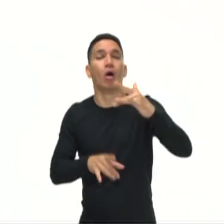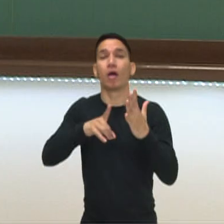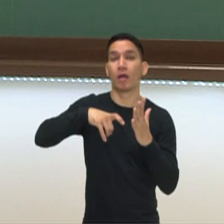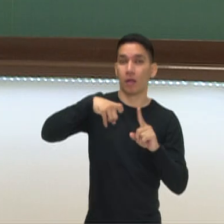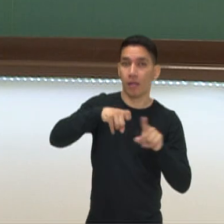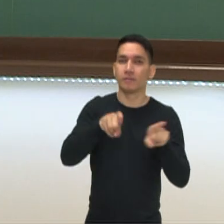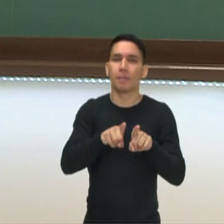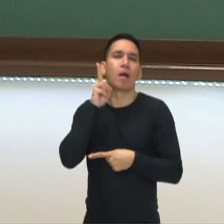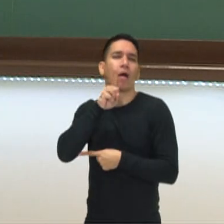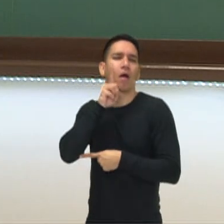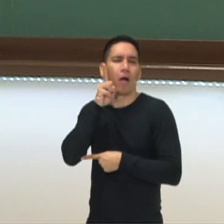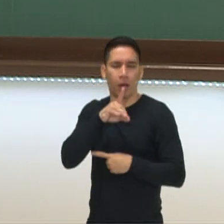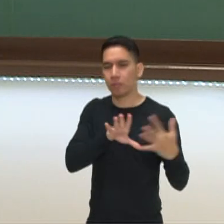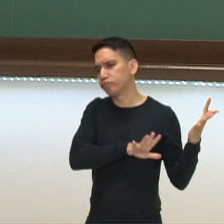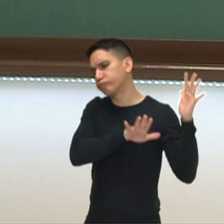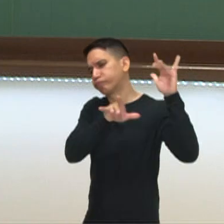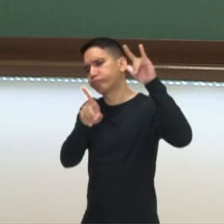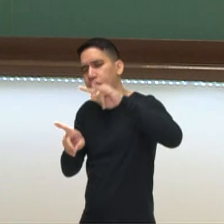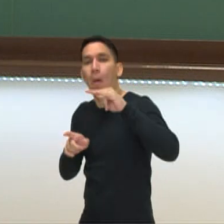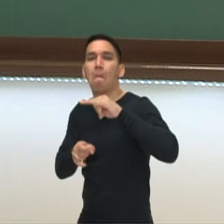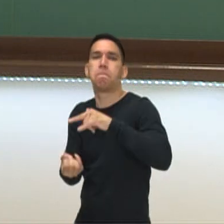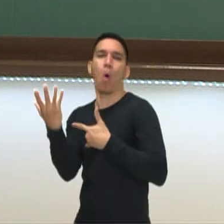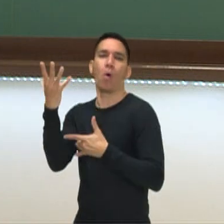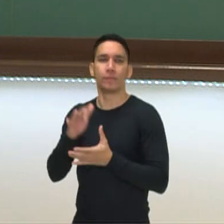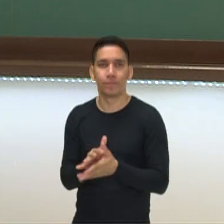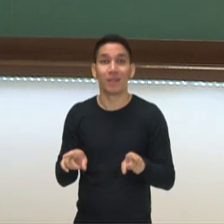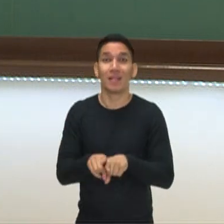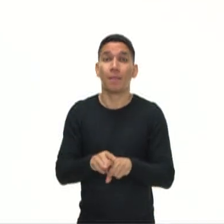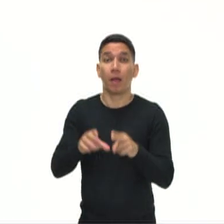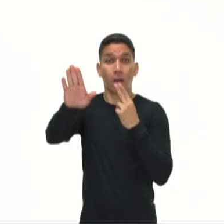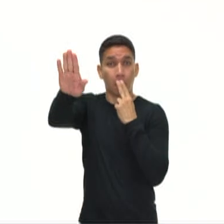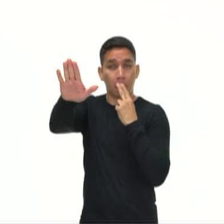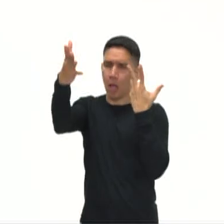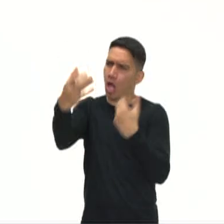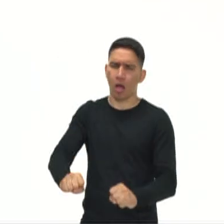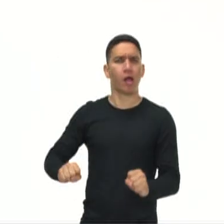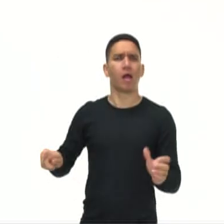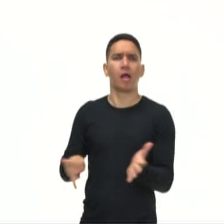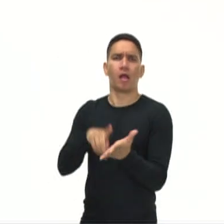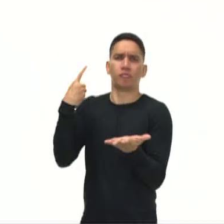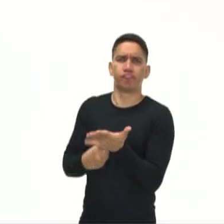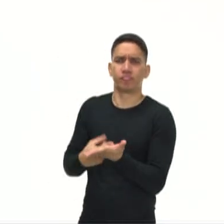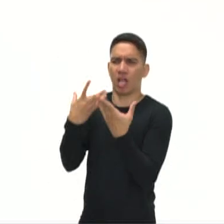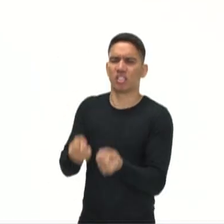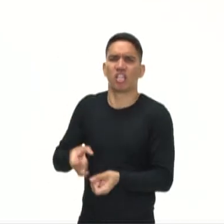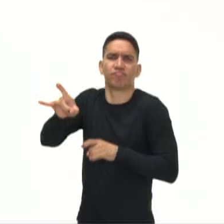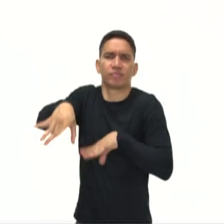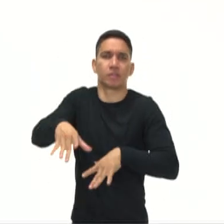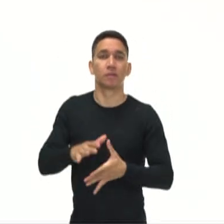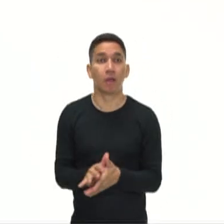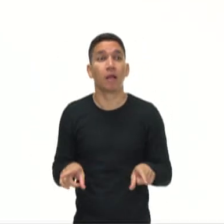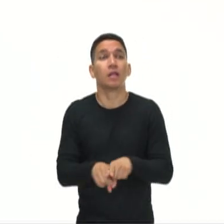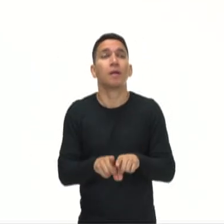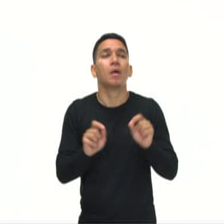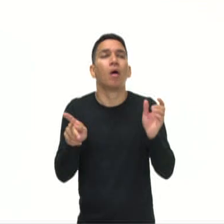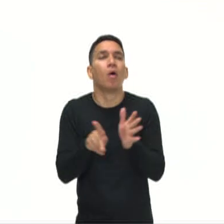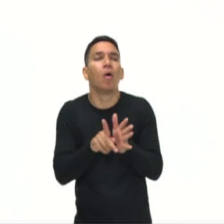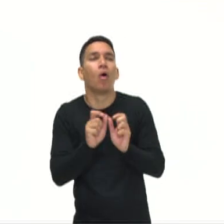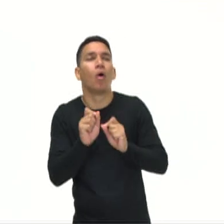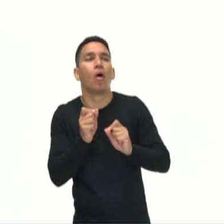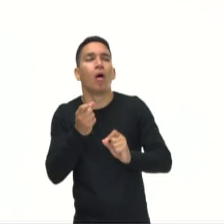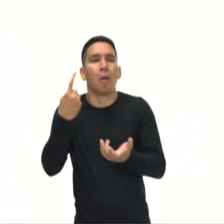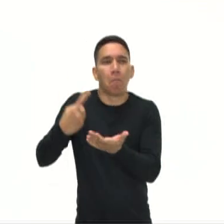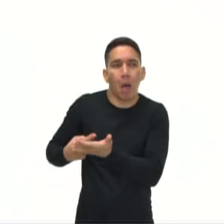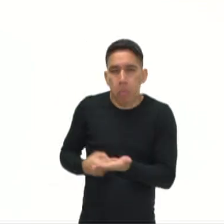e norte-americana. Tá? A recusa de Adolf Hitler em aceitar negociar uma rendição e até mesmo o uso de armas nucleares contra as